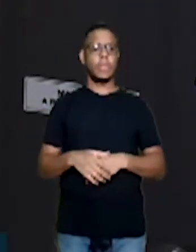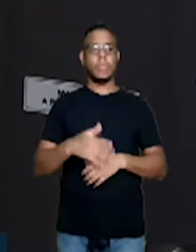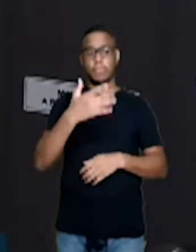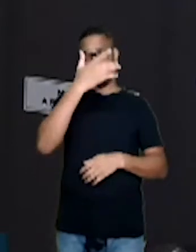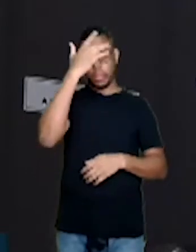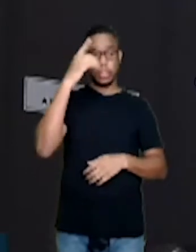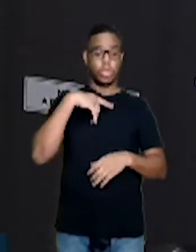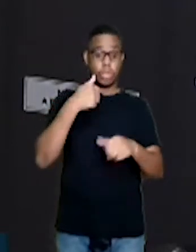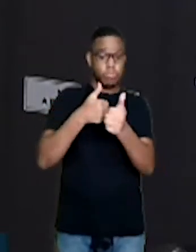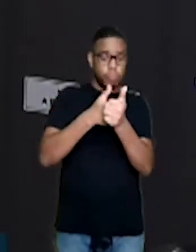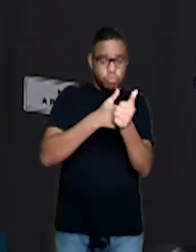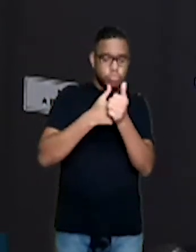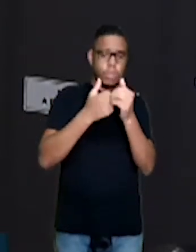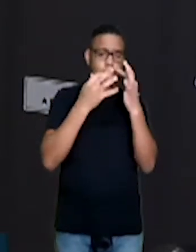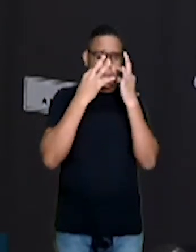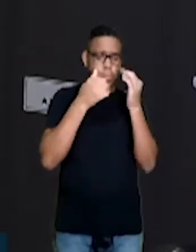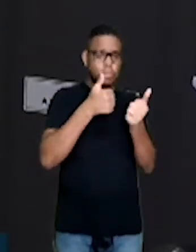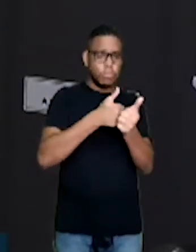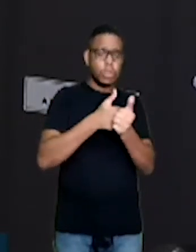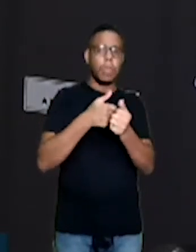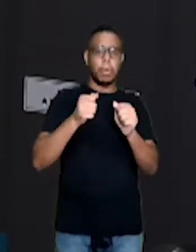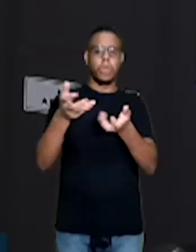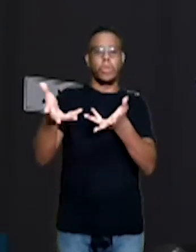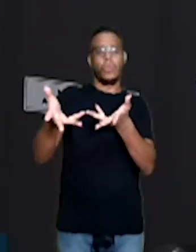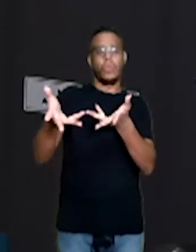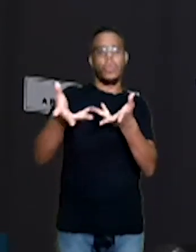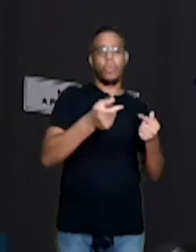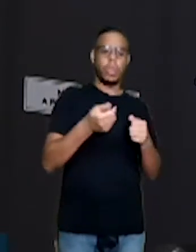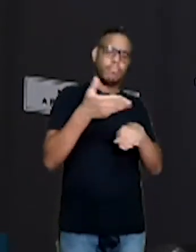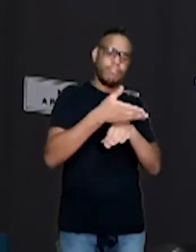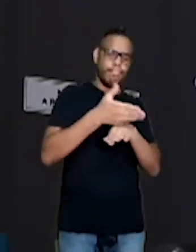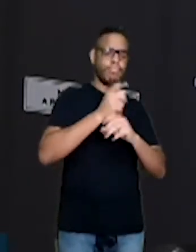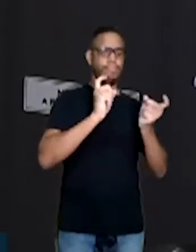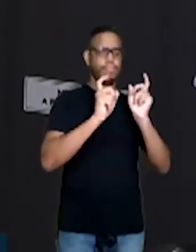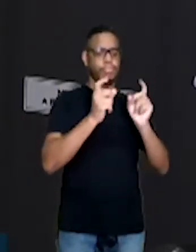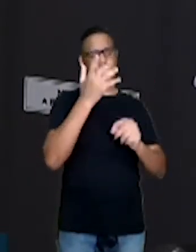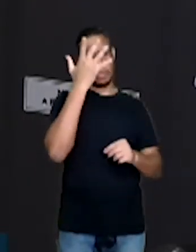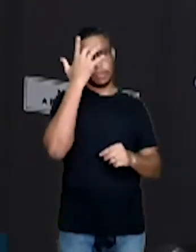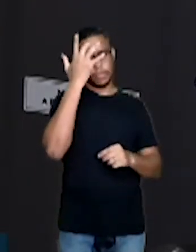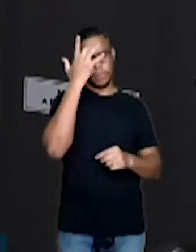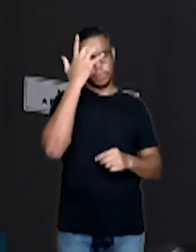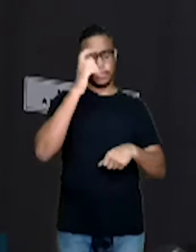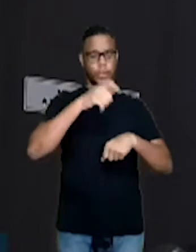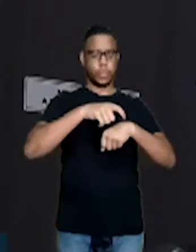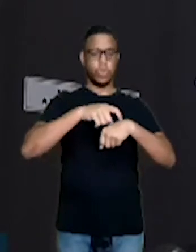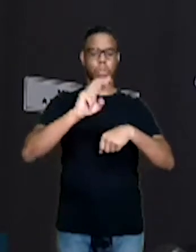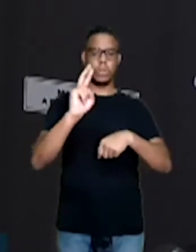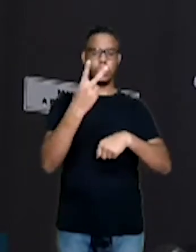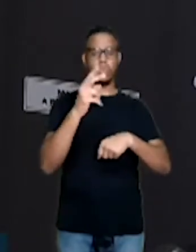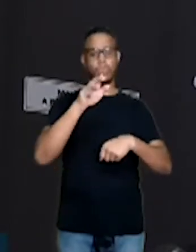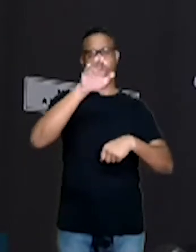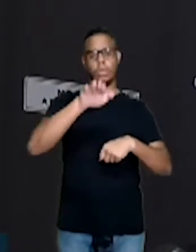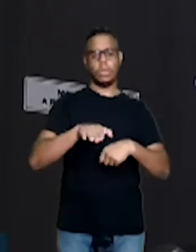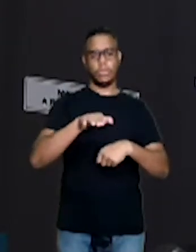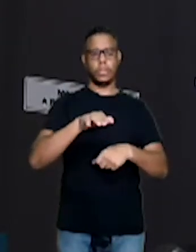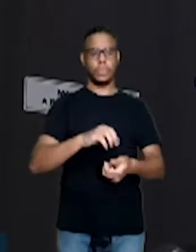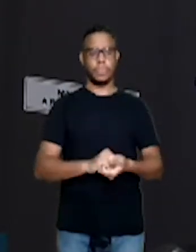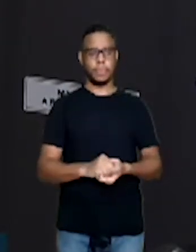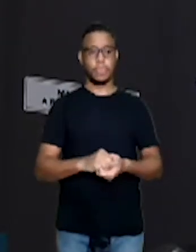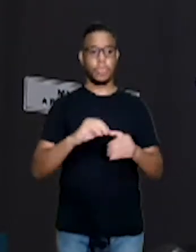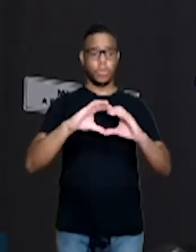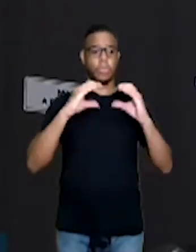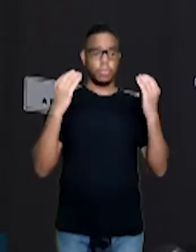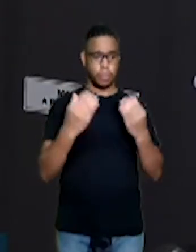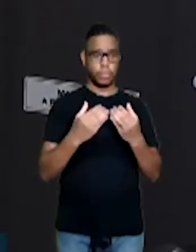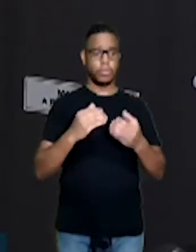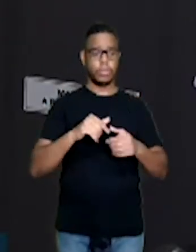acompanhado com bastante afinco, estão convidados a participar da reunião amanhã a partir das 14 horas na Câmara Municipal,